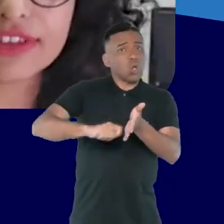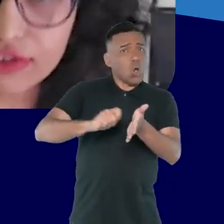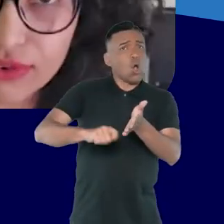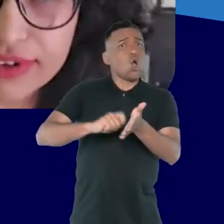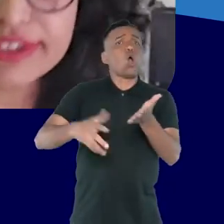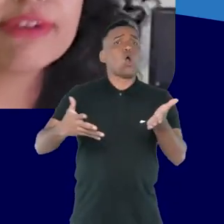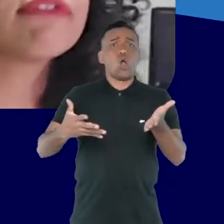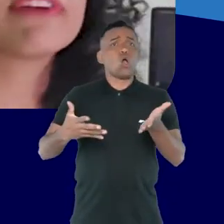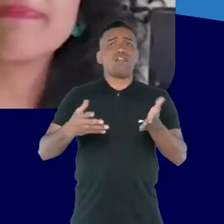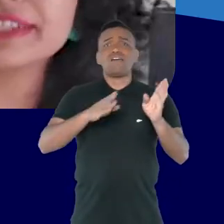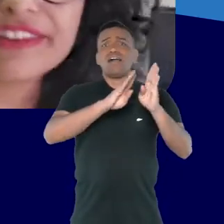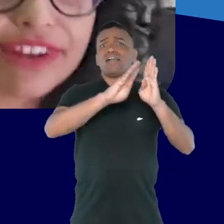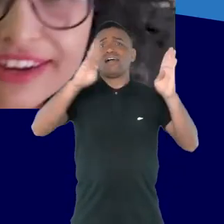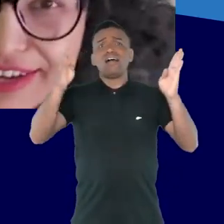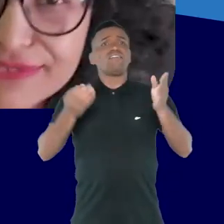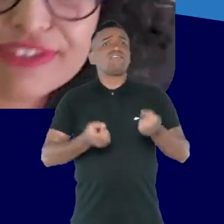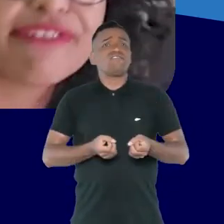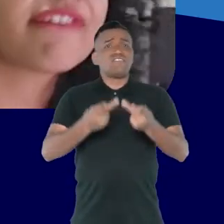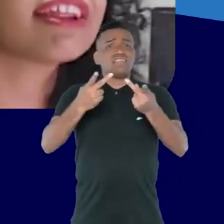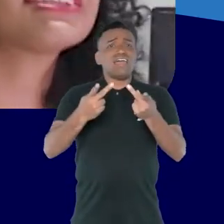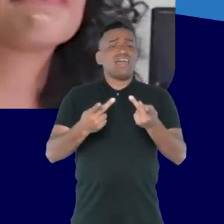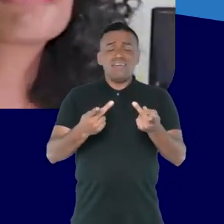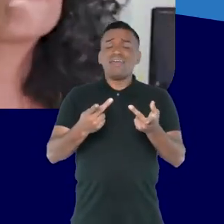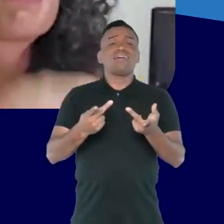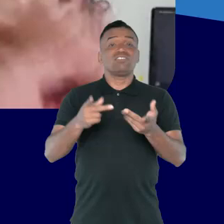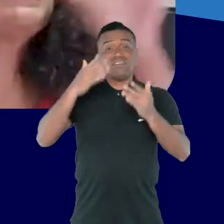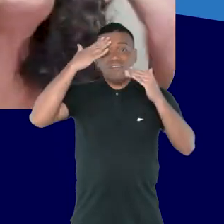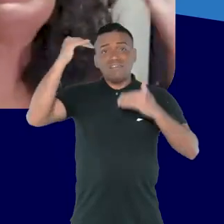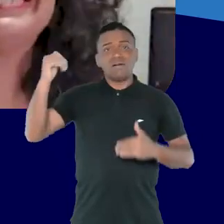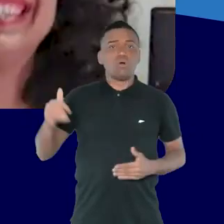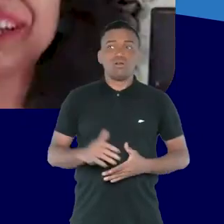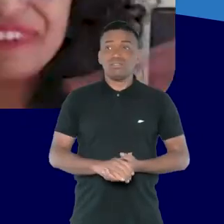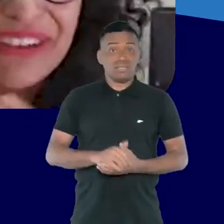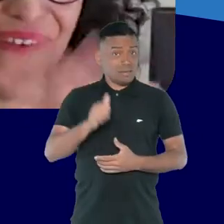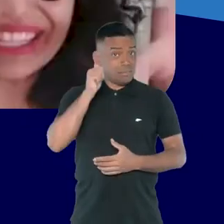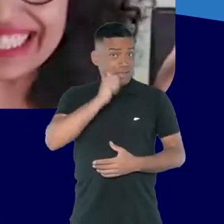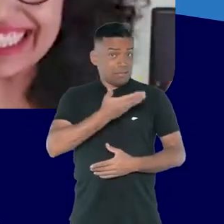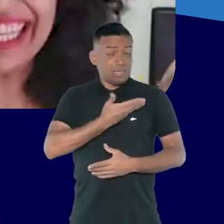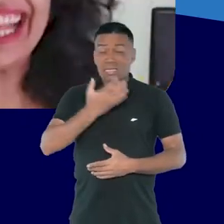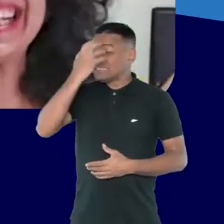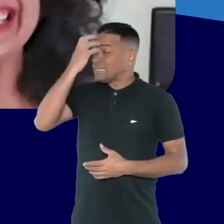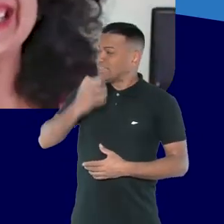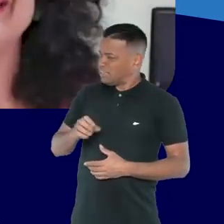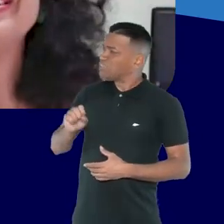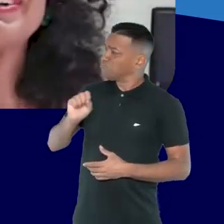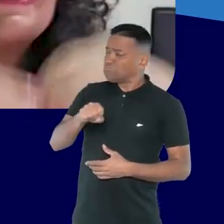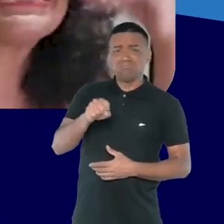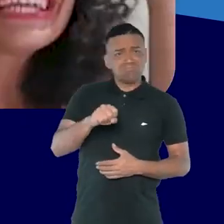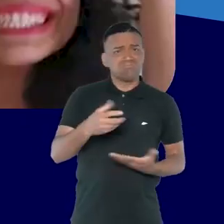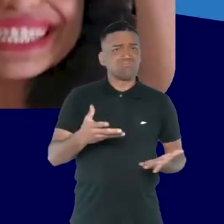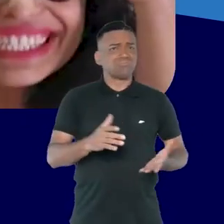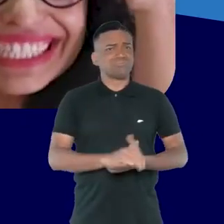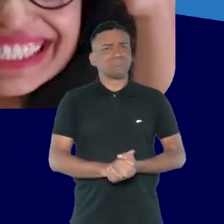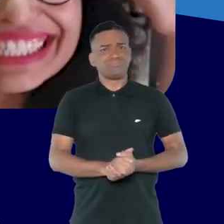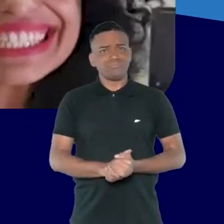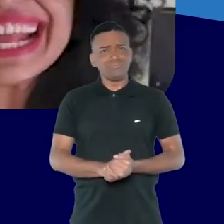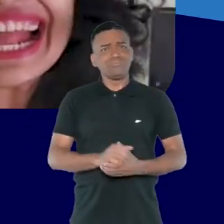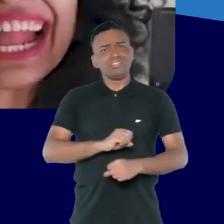vai virar escritora, seu livro vai para as livrarias, você vai ficar famosa. E ela falava com tanta certeza. Santa